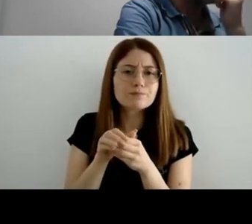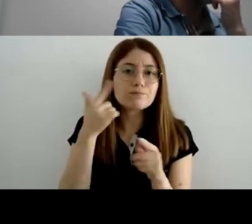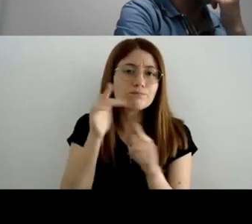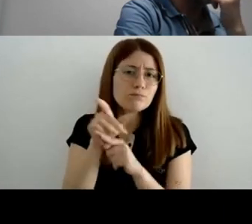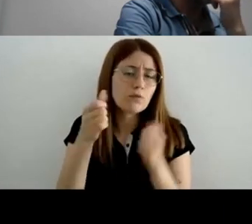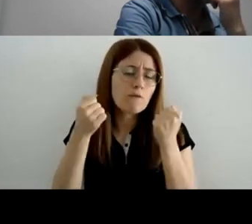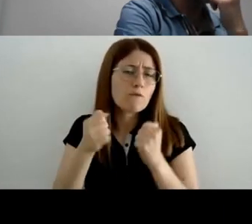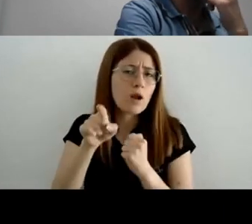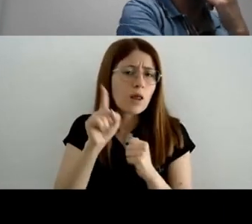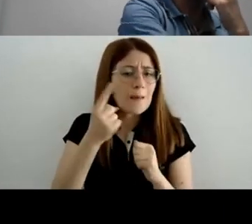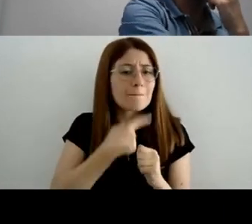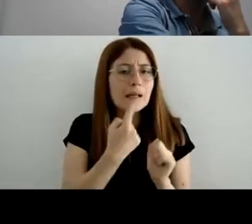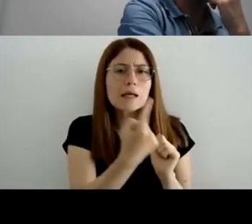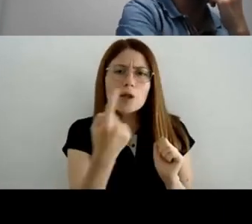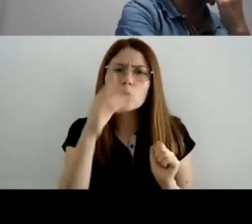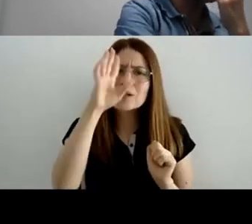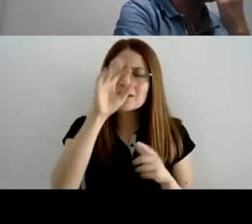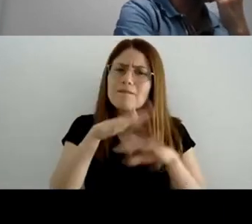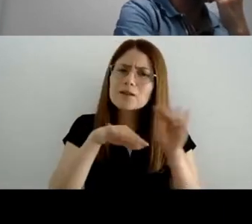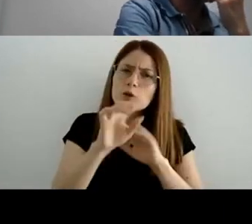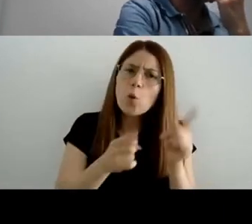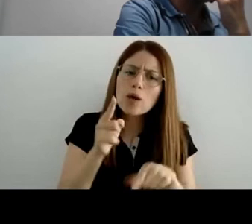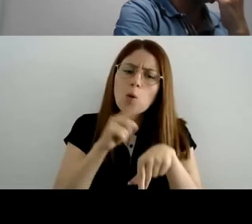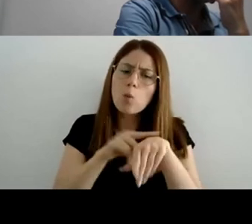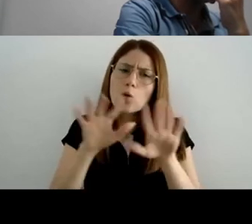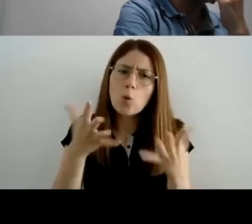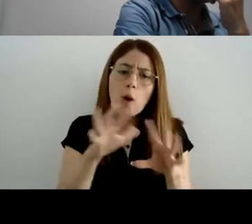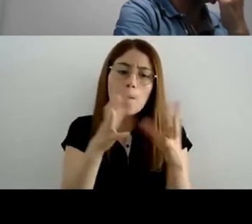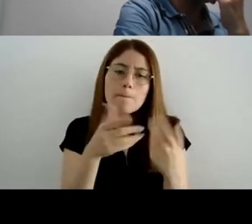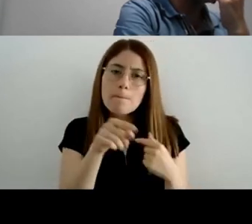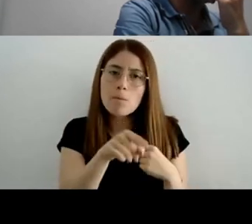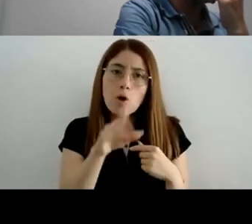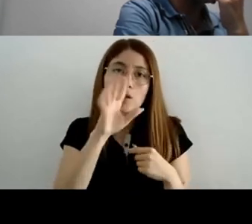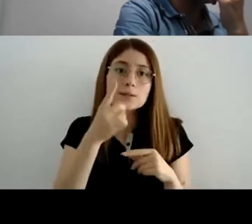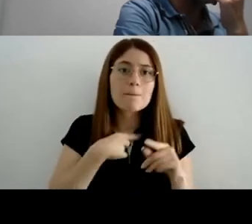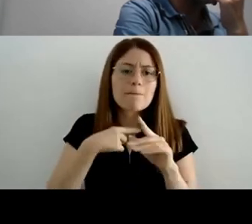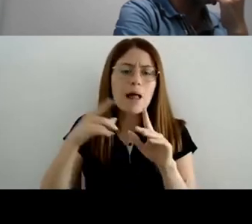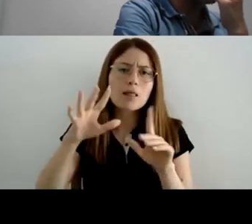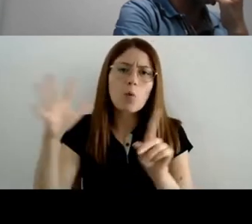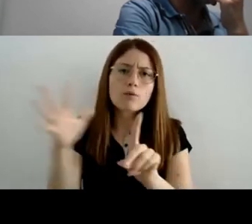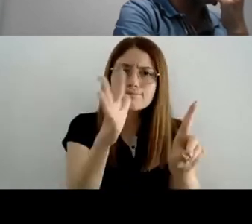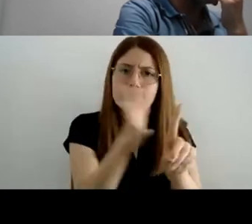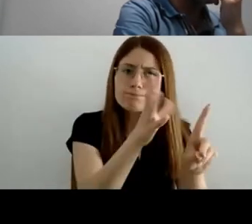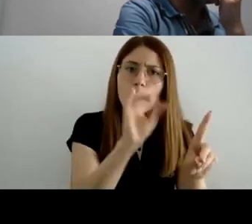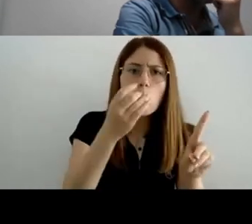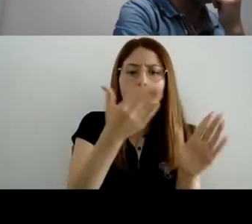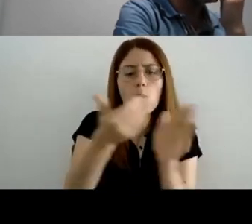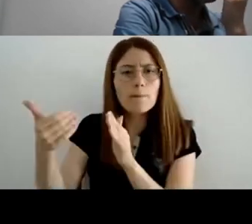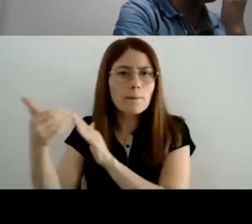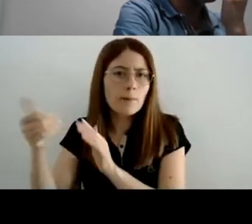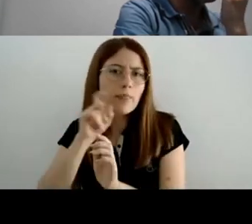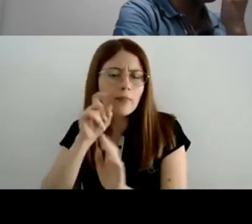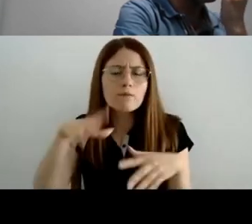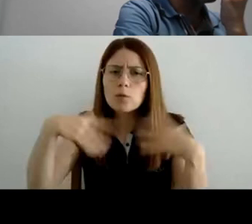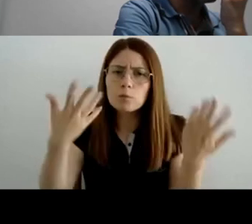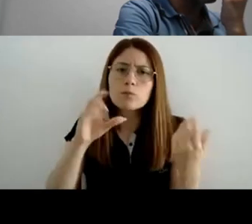claramente o que é que têm que fazer em todos os momentos sem bola, quando têm que fazer o bloco mais subido ou quando têm que defender com um bloco mais baixo, e o